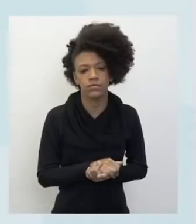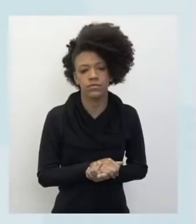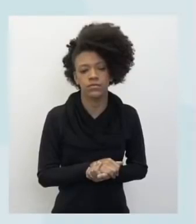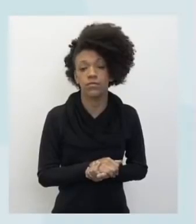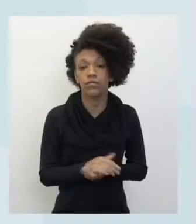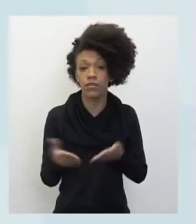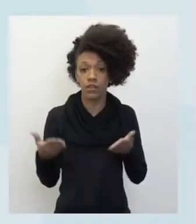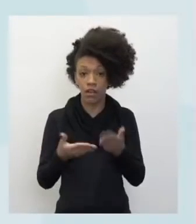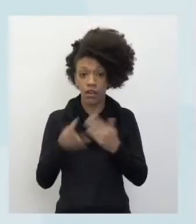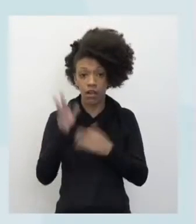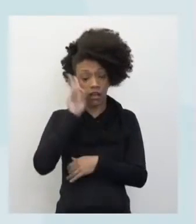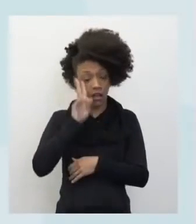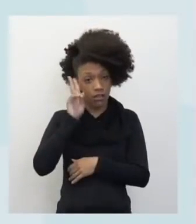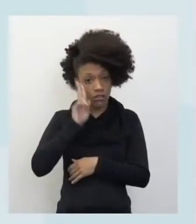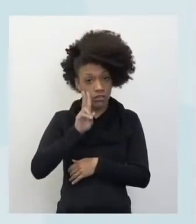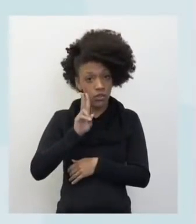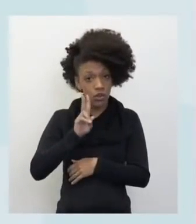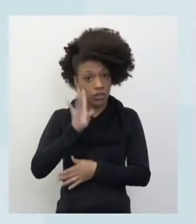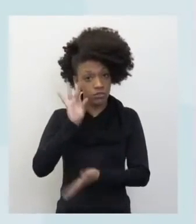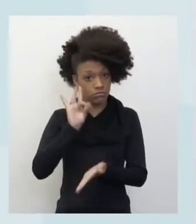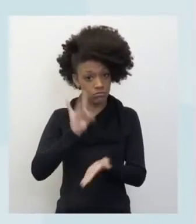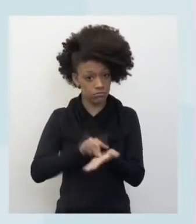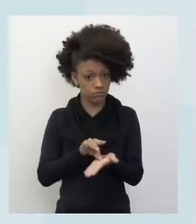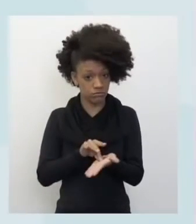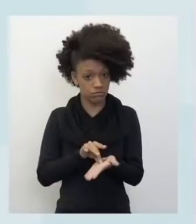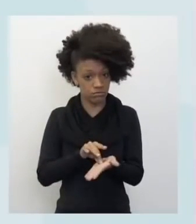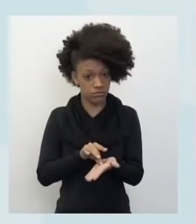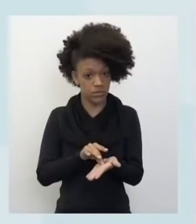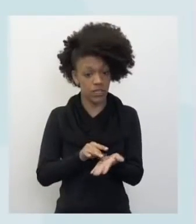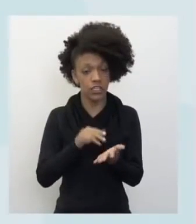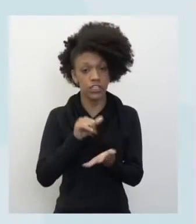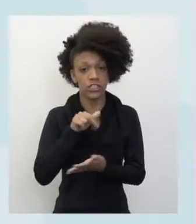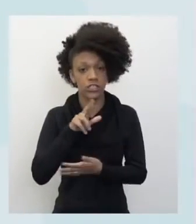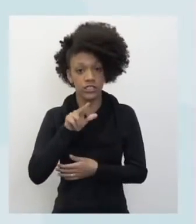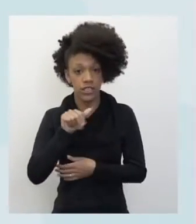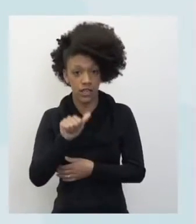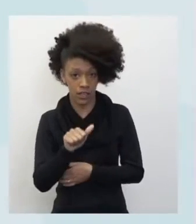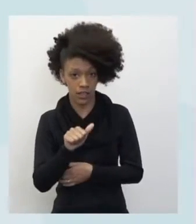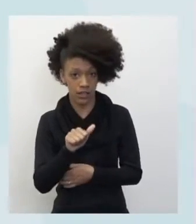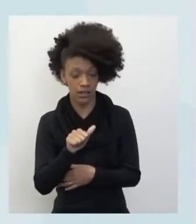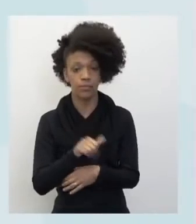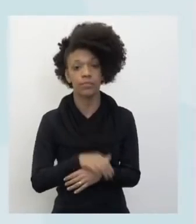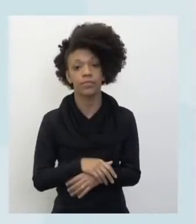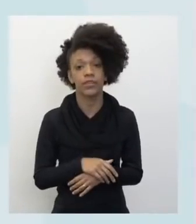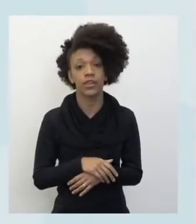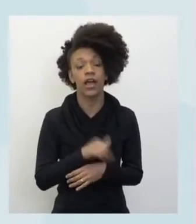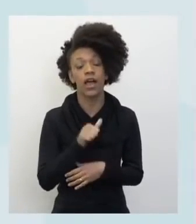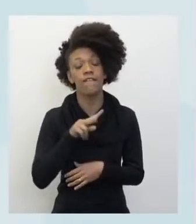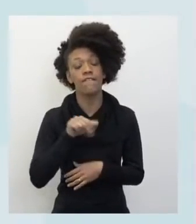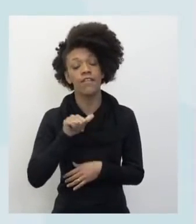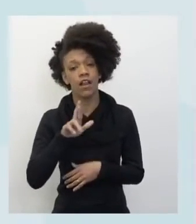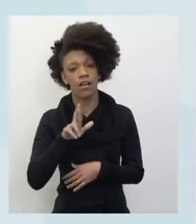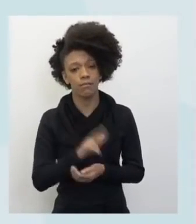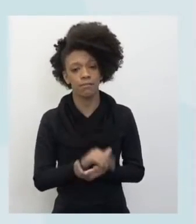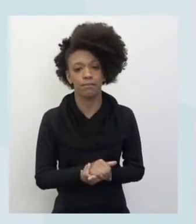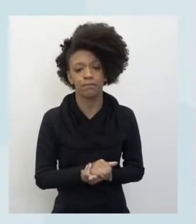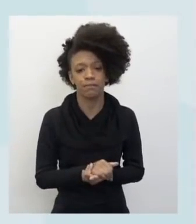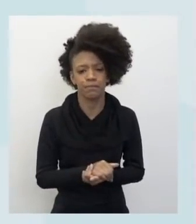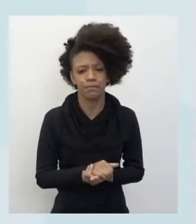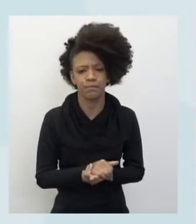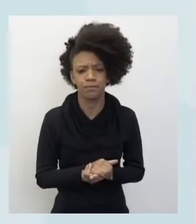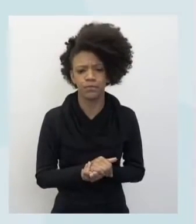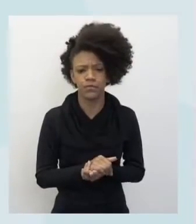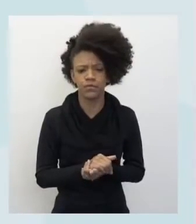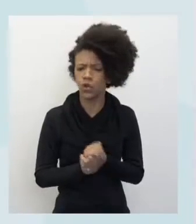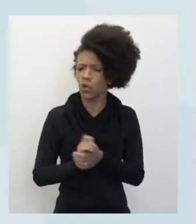A história oficial de Yara Panchame Ávila. O dia